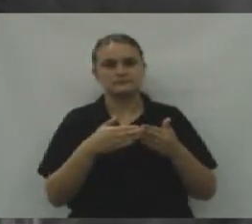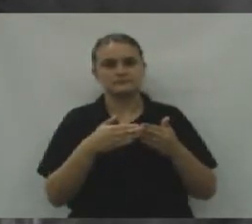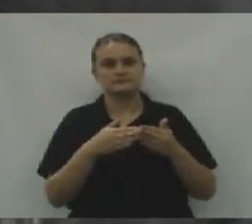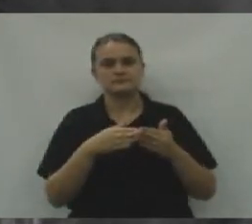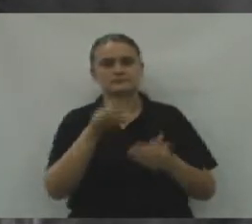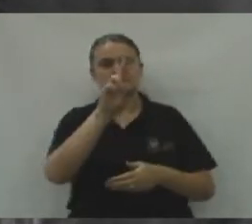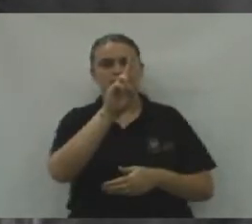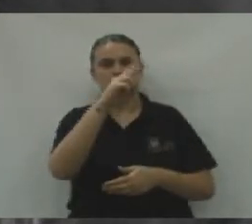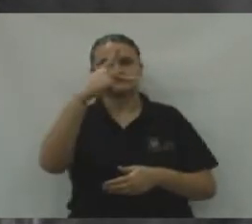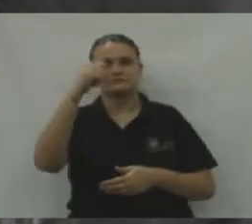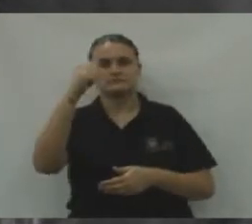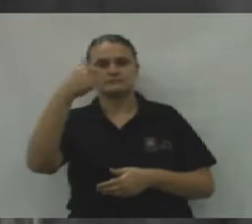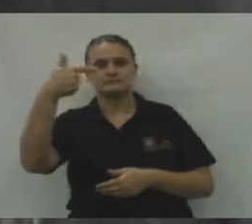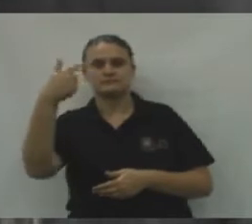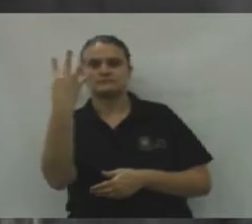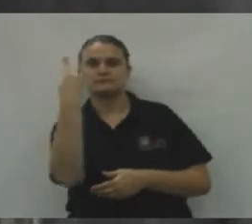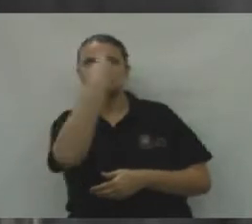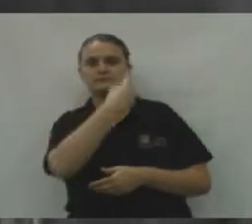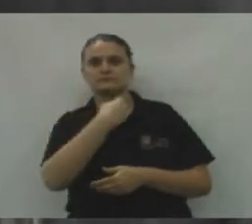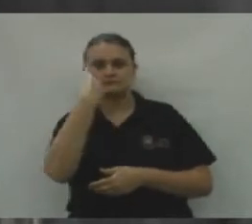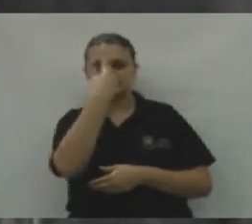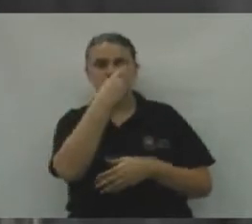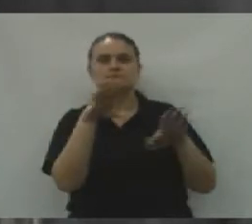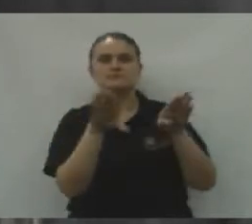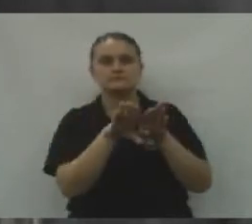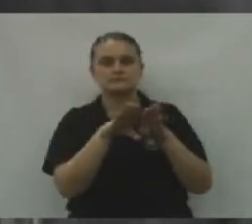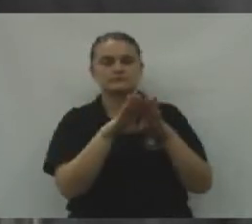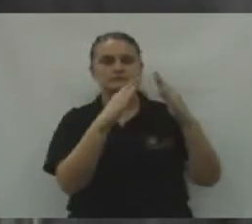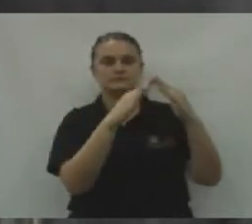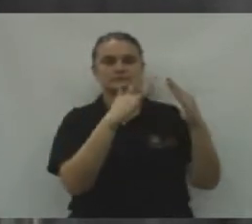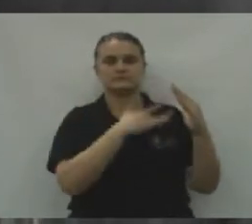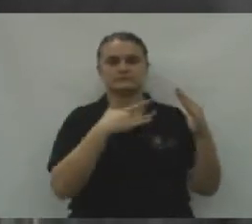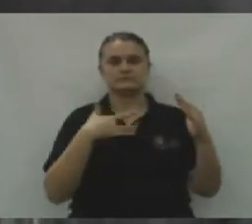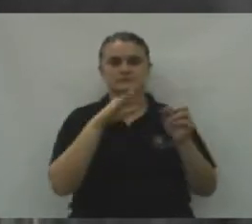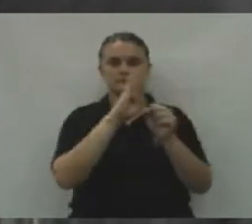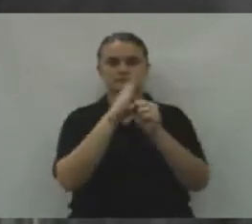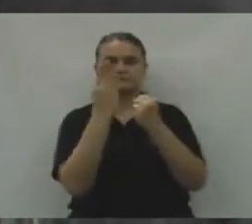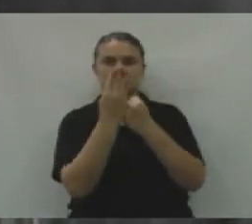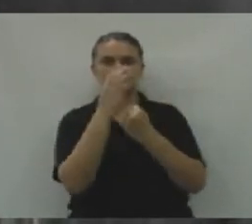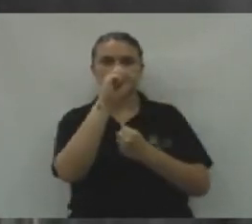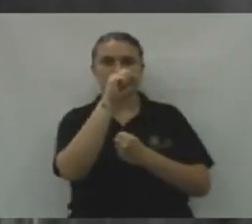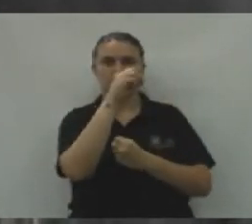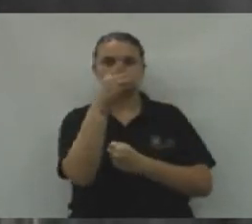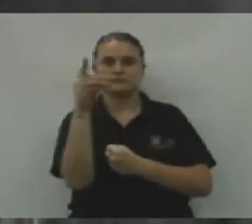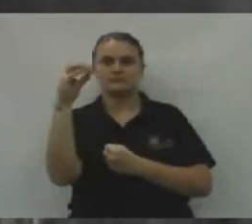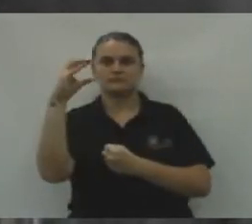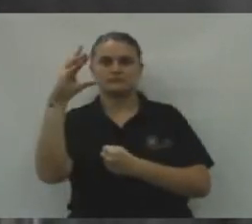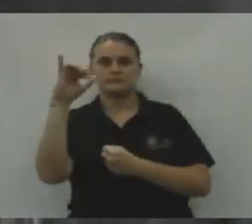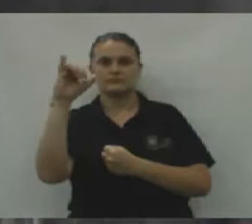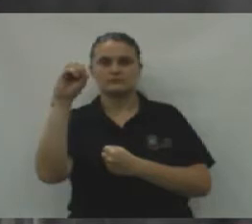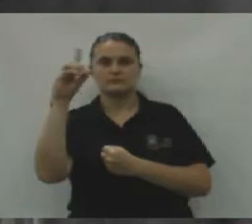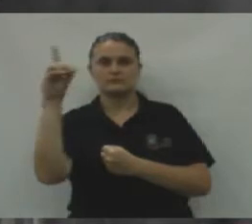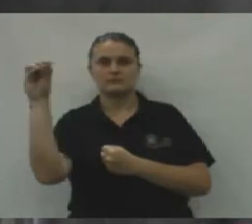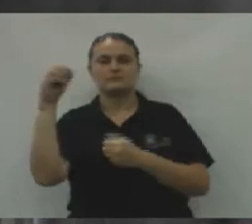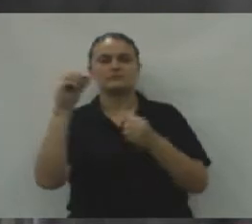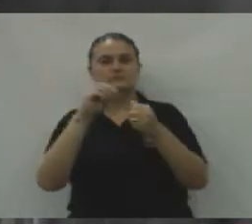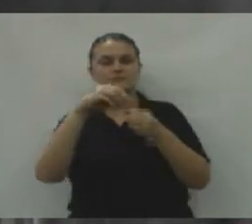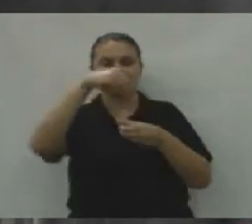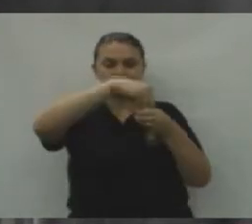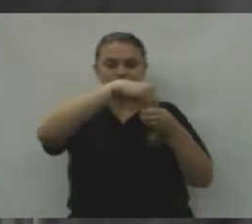UPA 24 horas, até mesmo nessa pronto atendimento do bairro São Cristóvão, se coloque também uma farmácia para